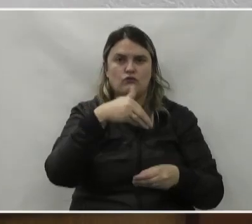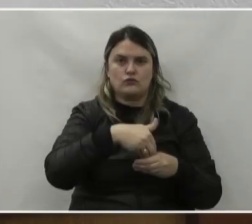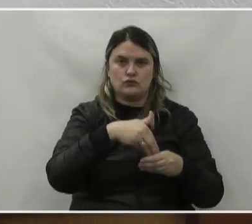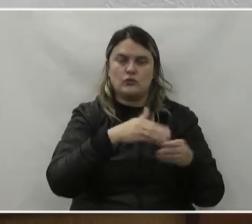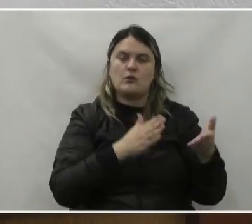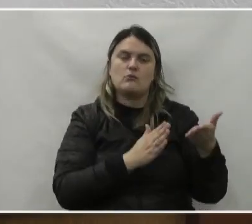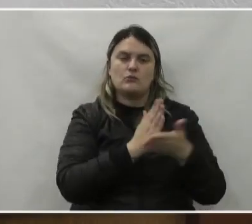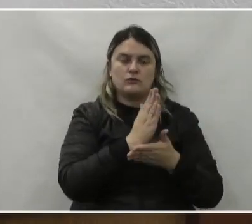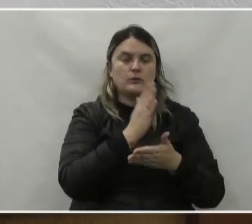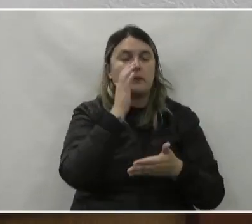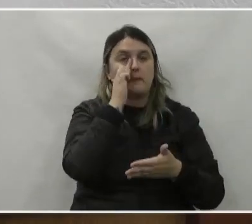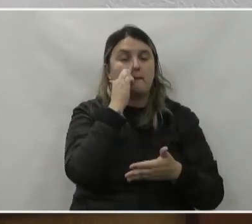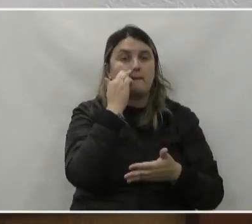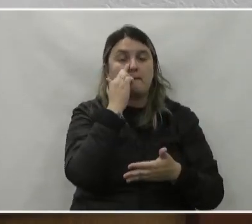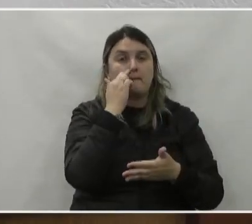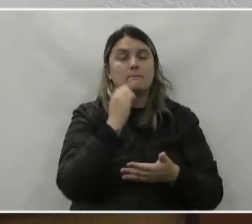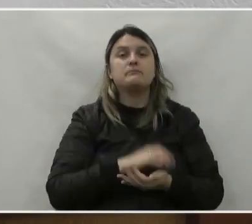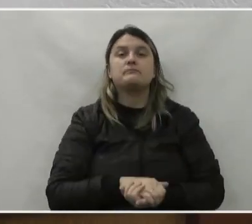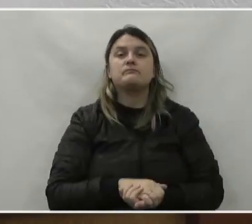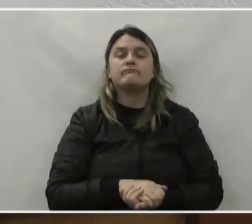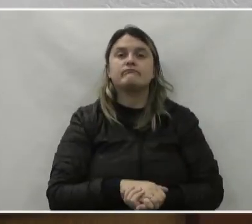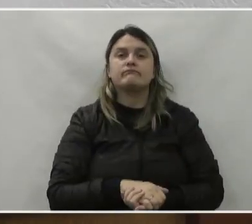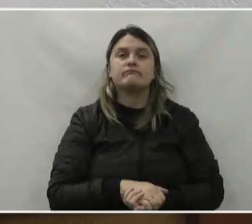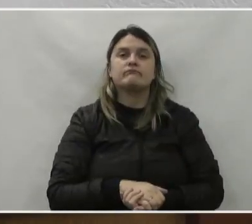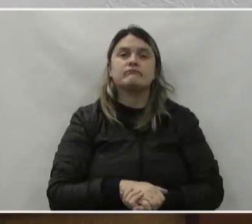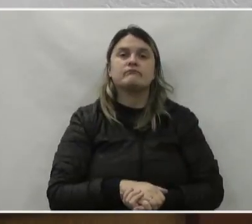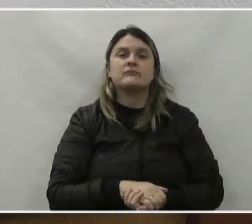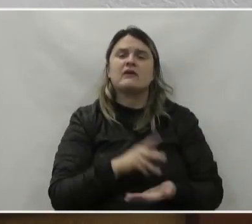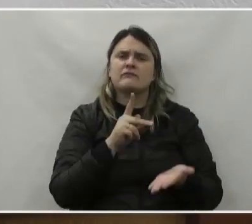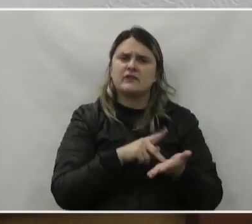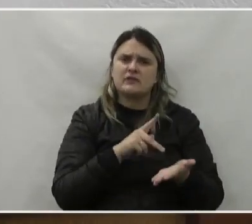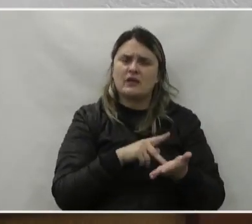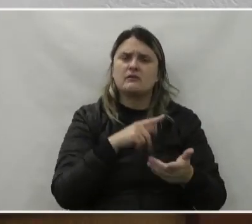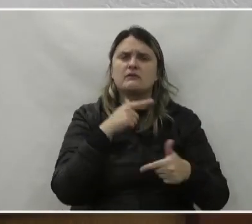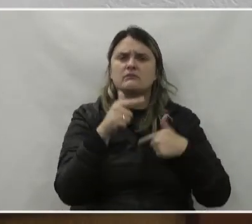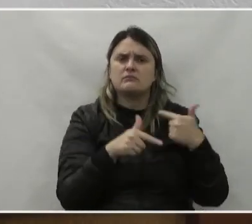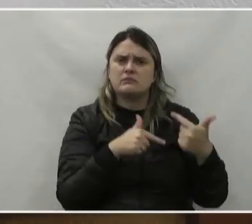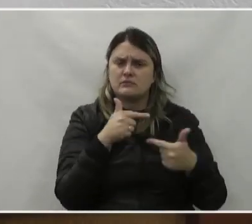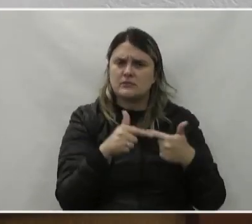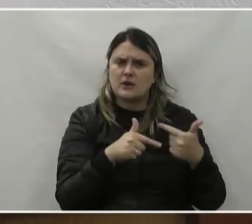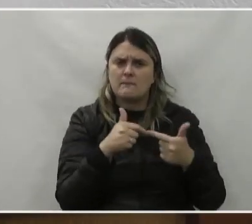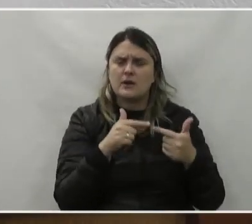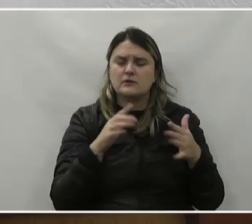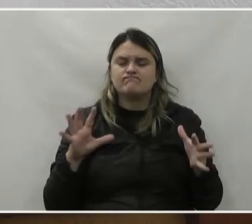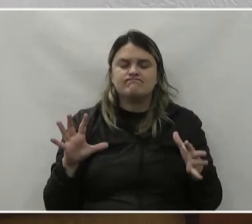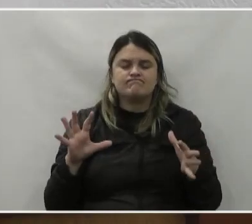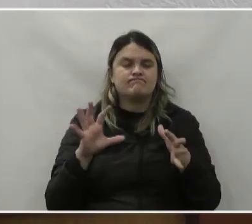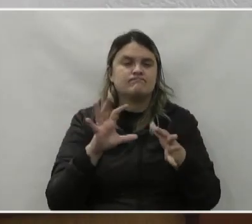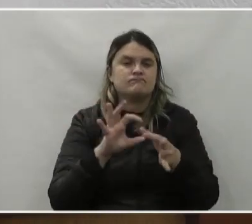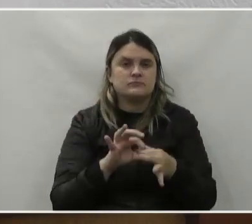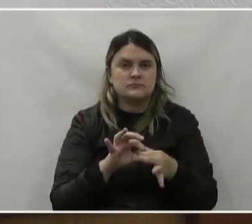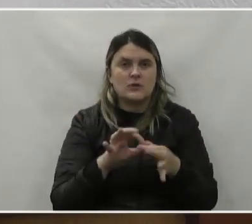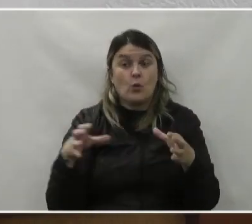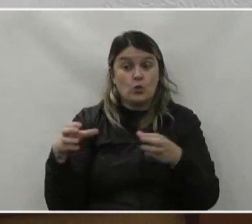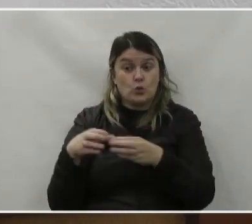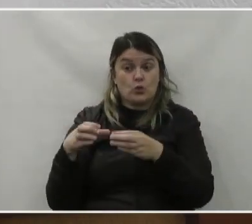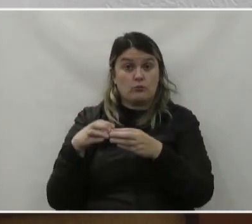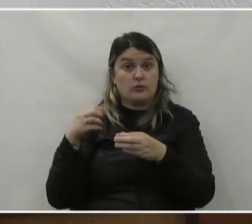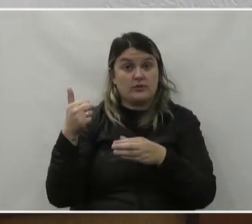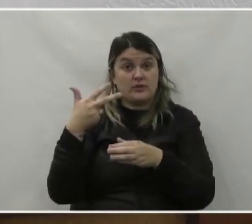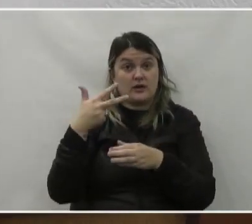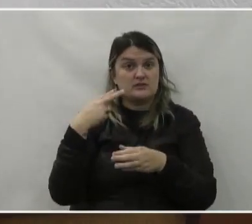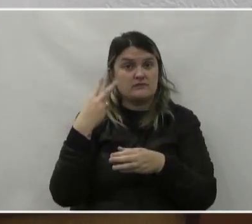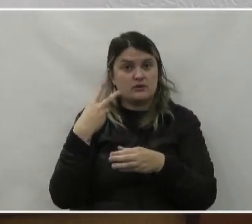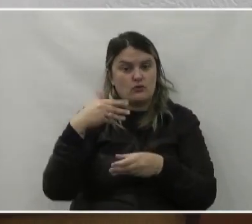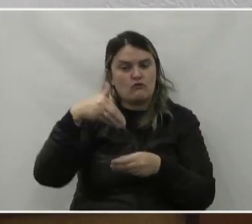vereadores, e dizer que realmente foi um trabalho de todos nós, né?